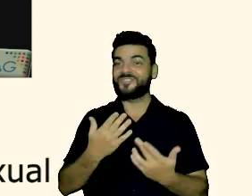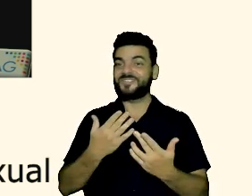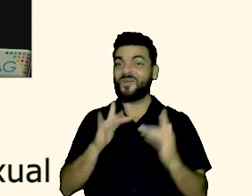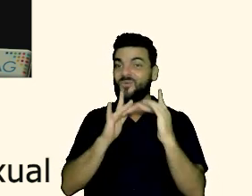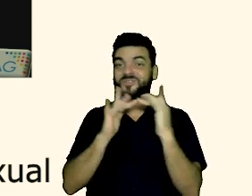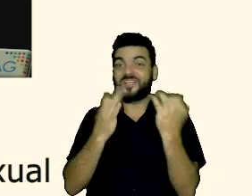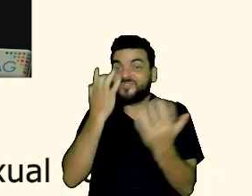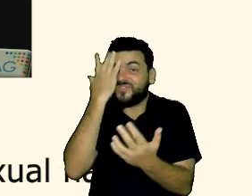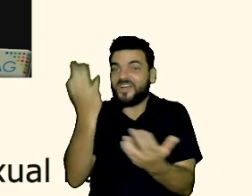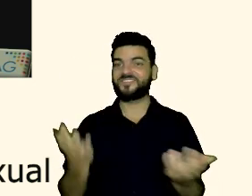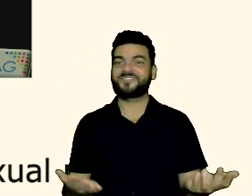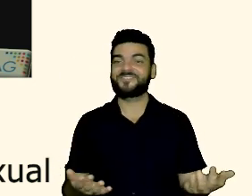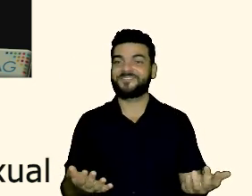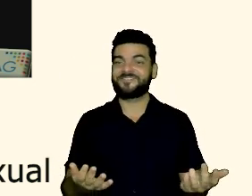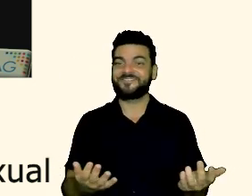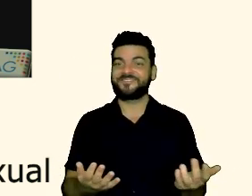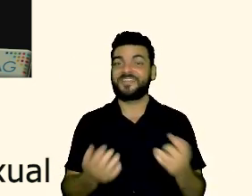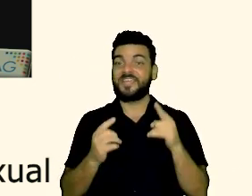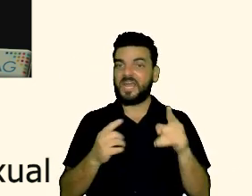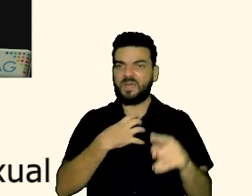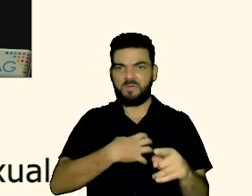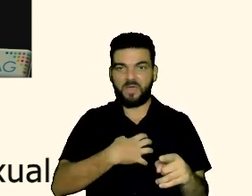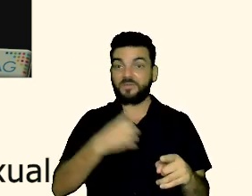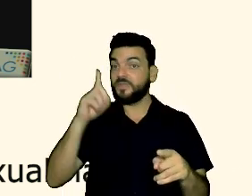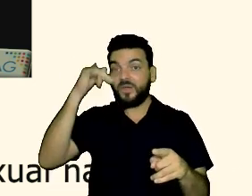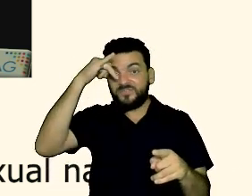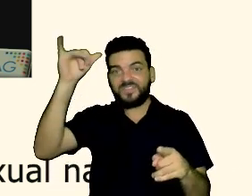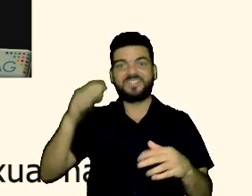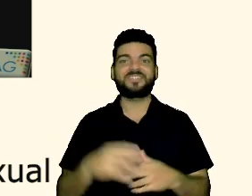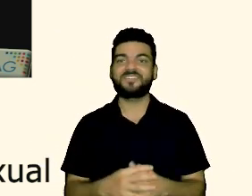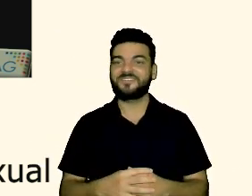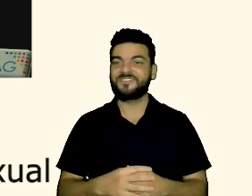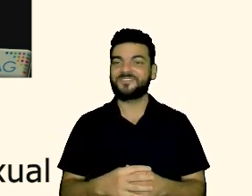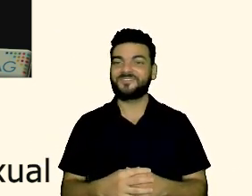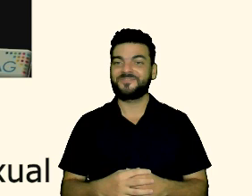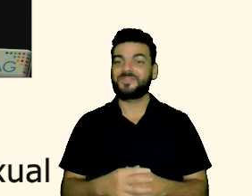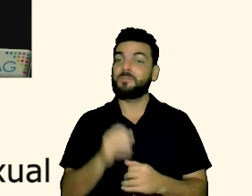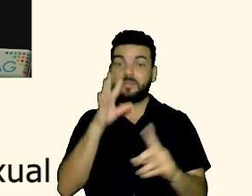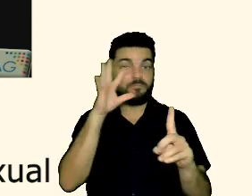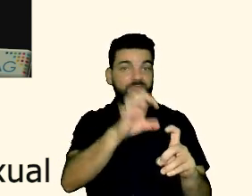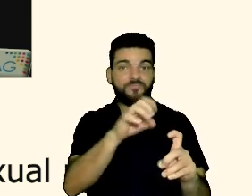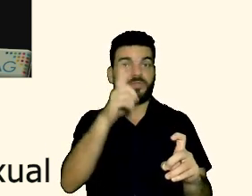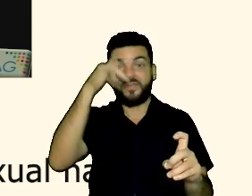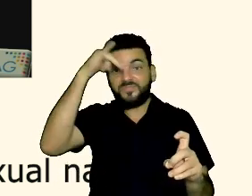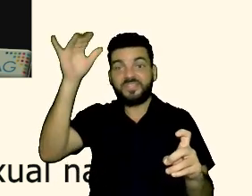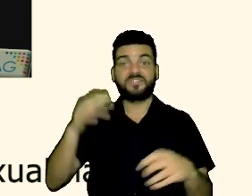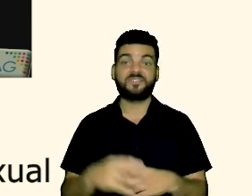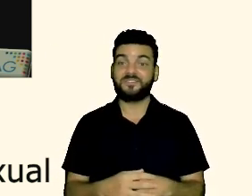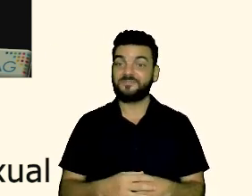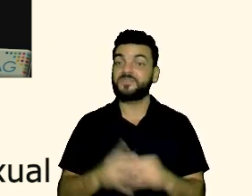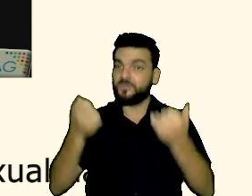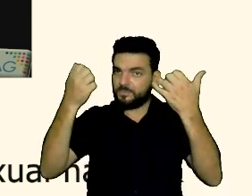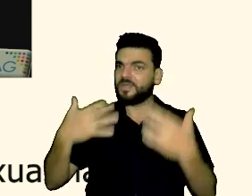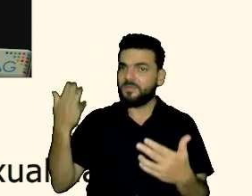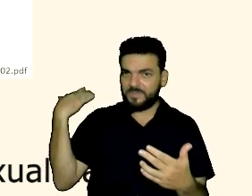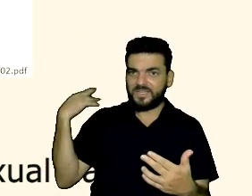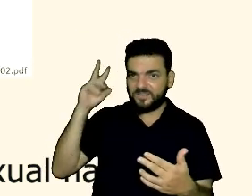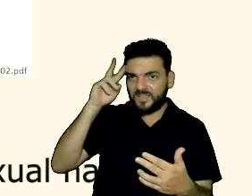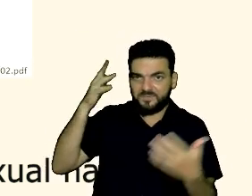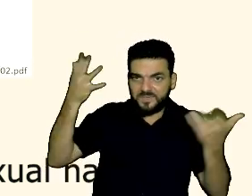chamadas situações assediadoras, que foi aquela que eu citei no início dessa fala, tá? Provavelmente eu tenho meu